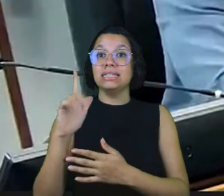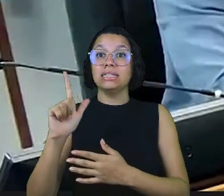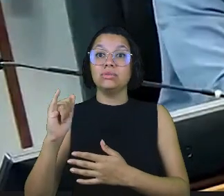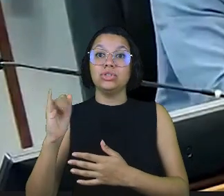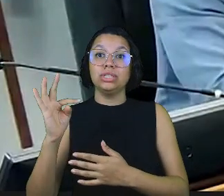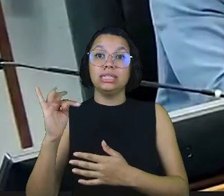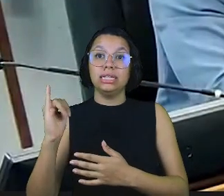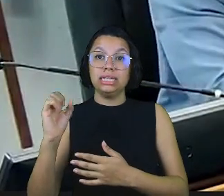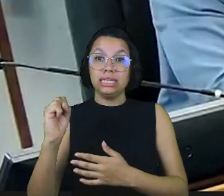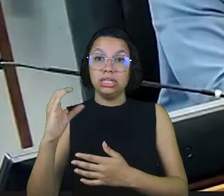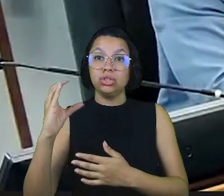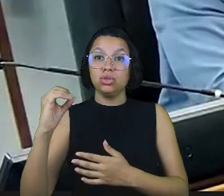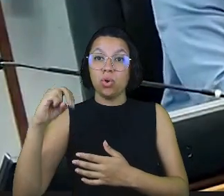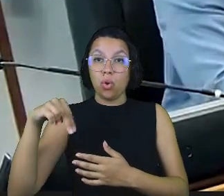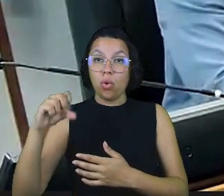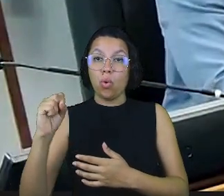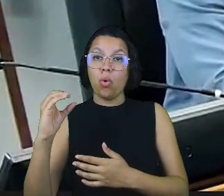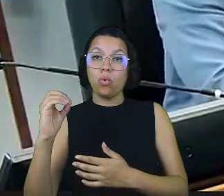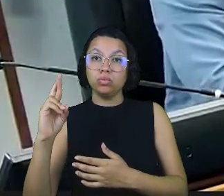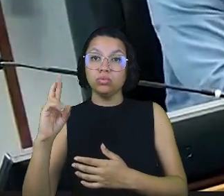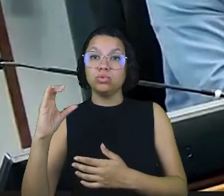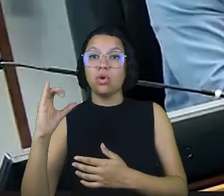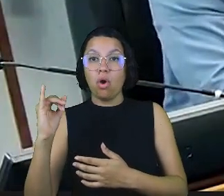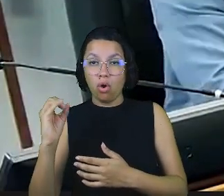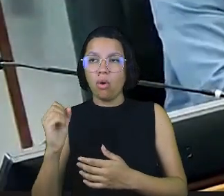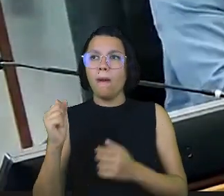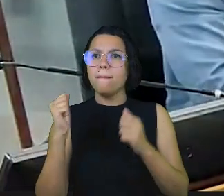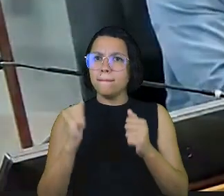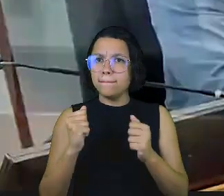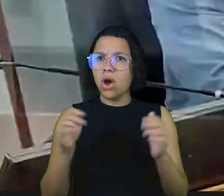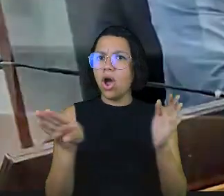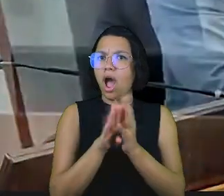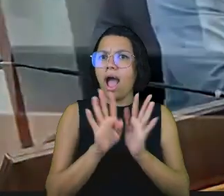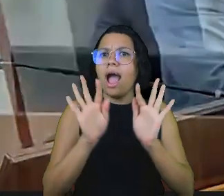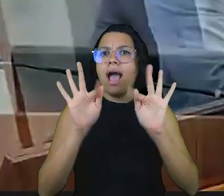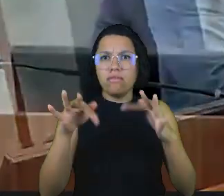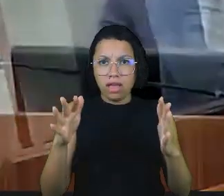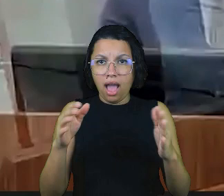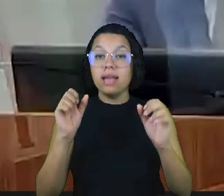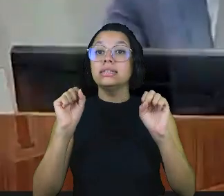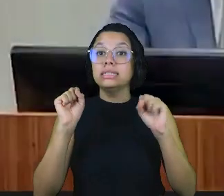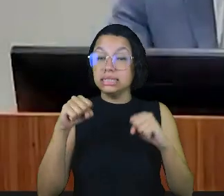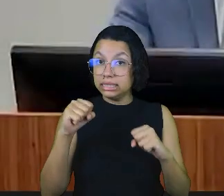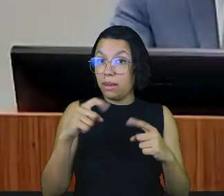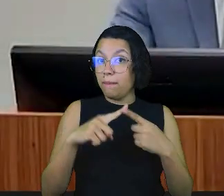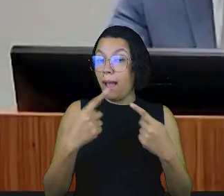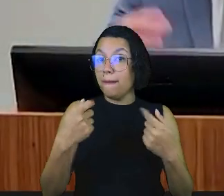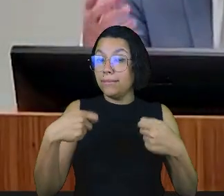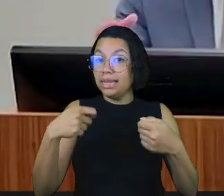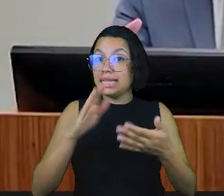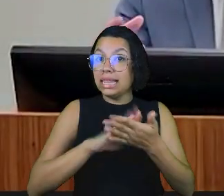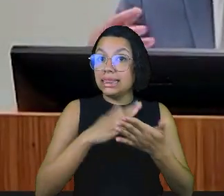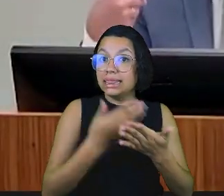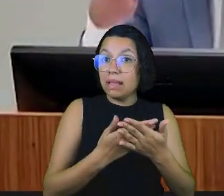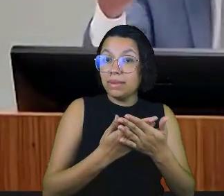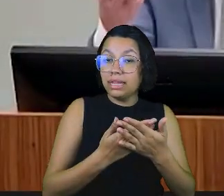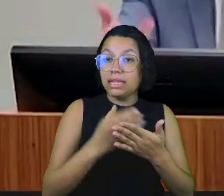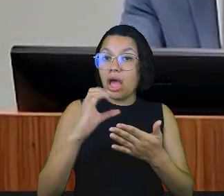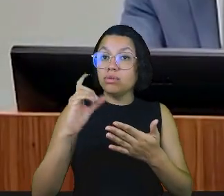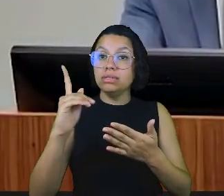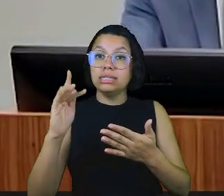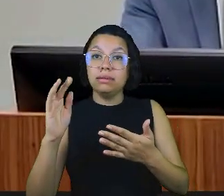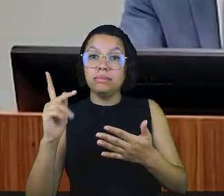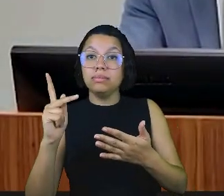conclusão? Mas desde que a gente interprete o Código de Processo Civil abstraindo-se a natureza que